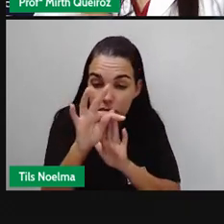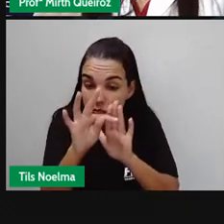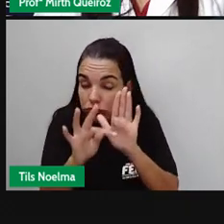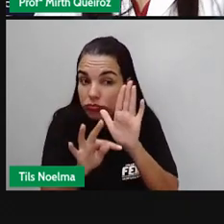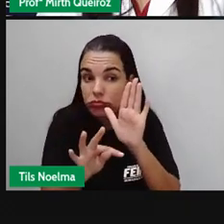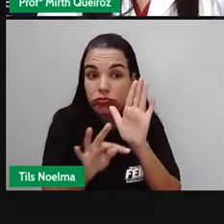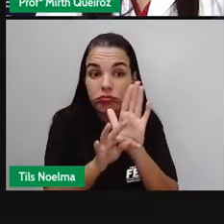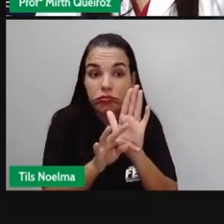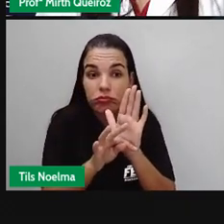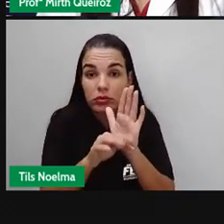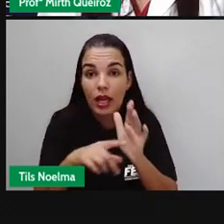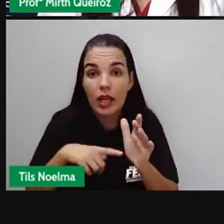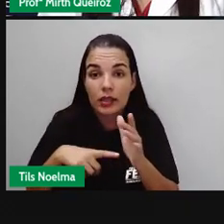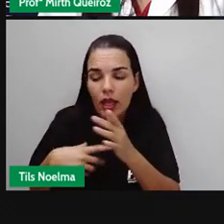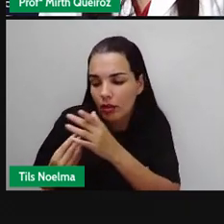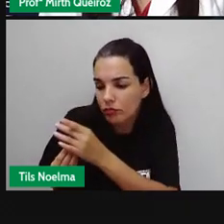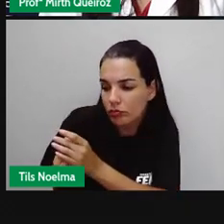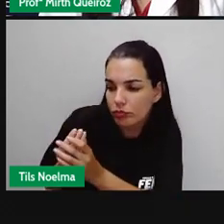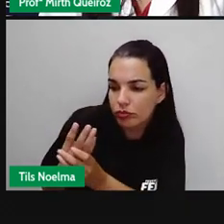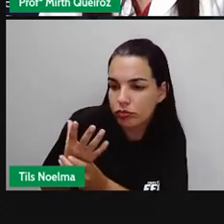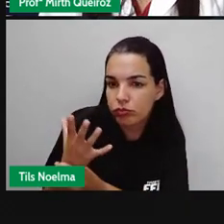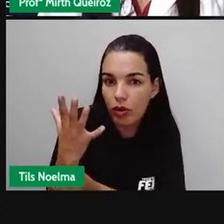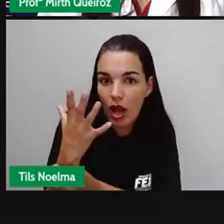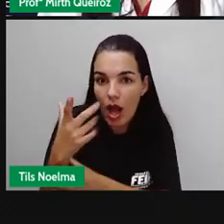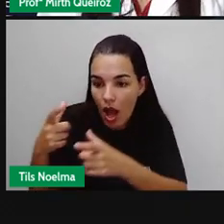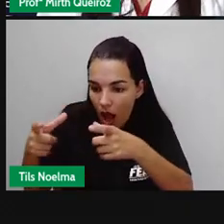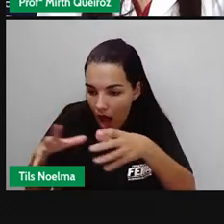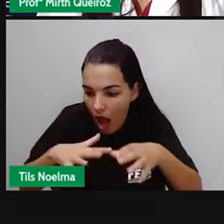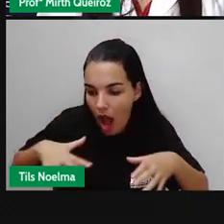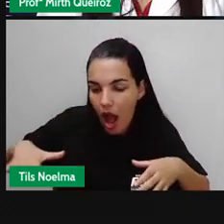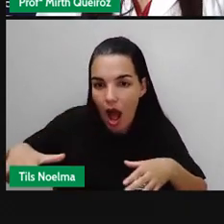e surge em torno de um enredo, né?